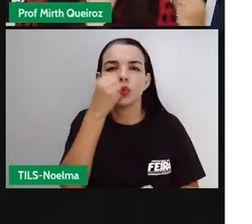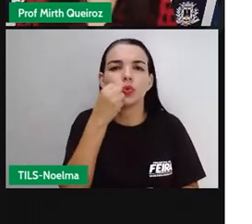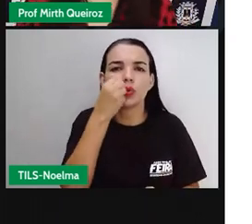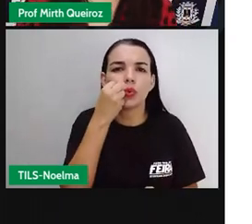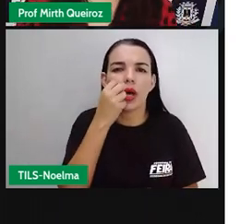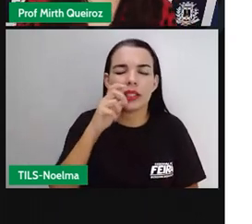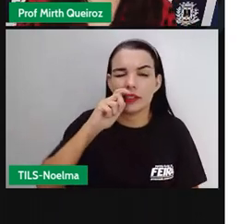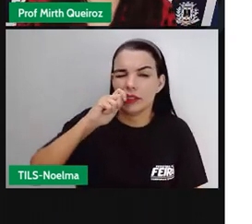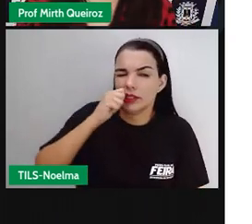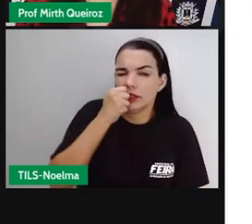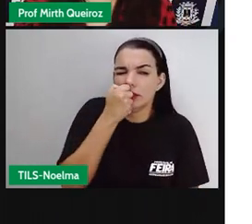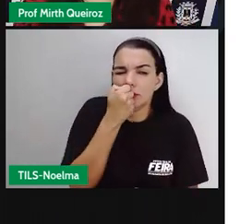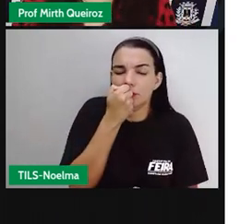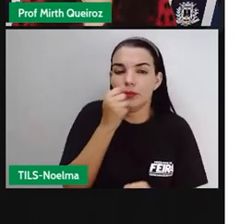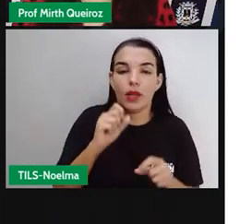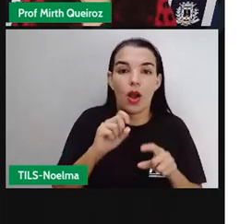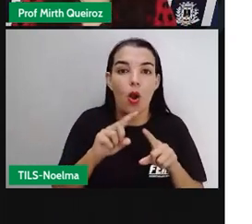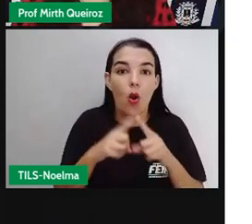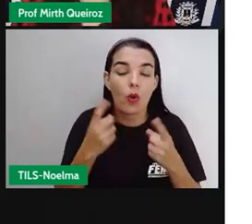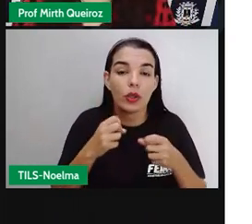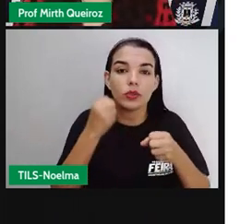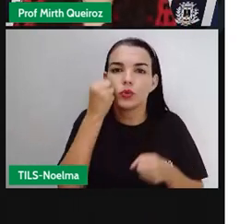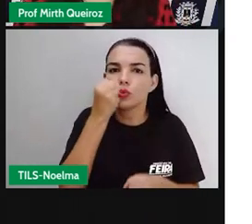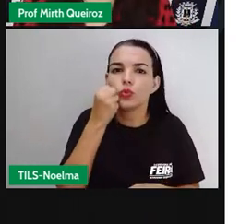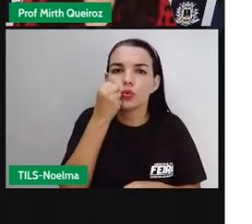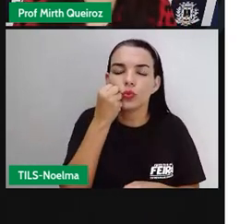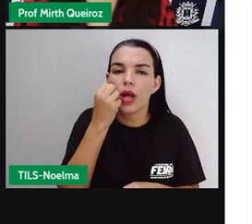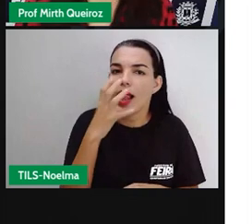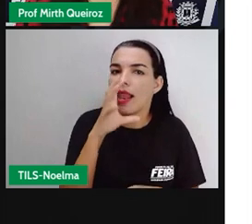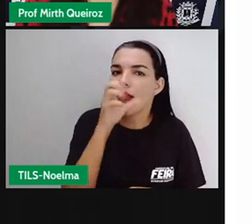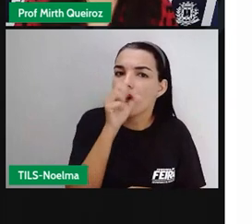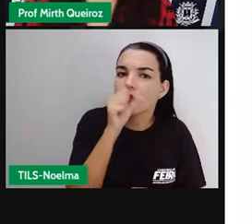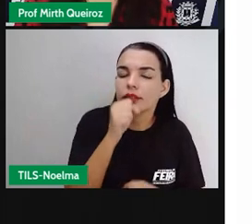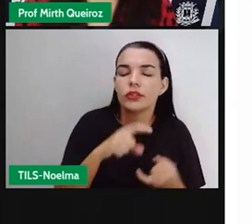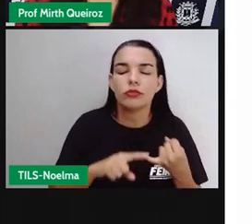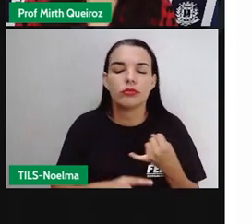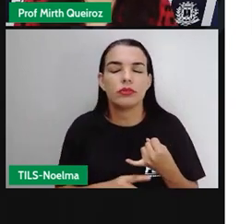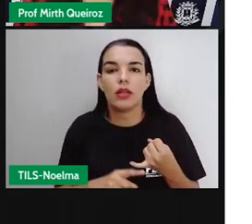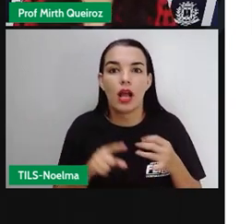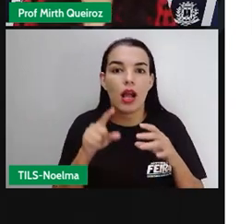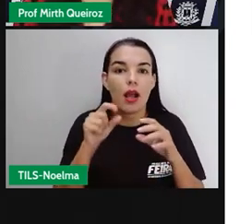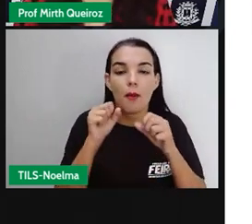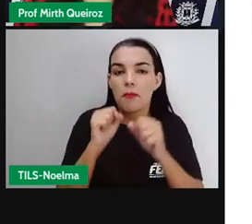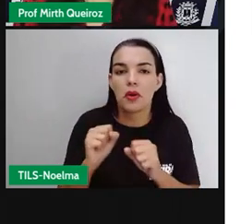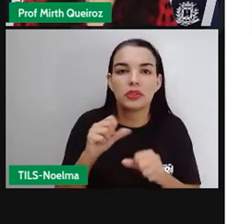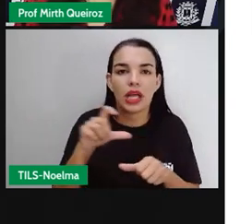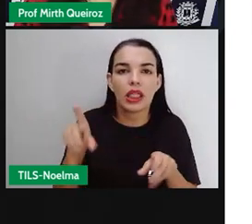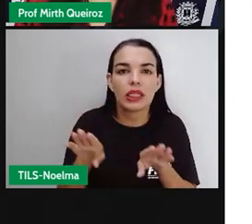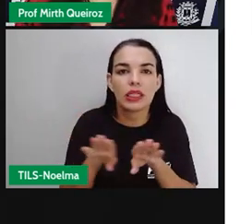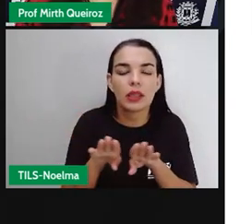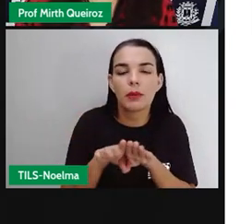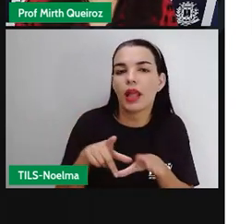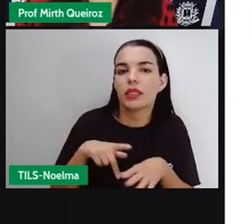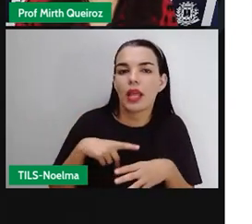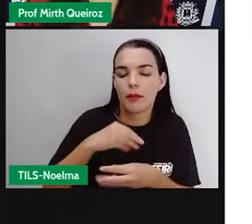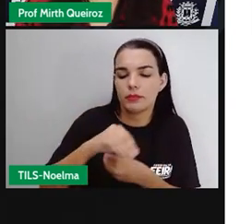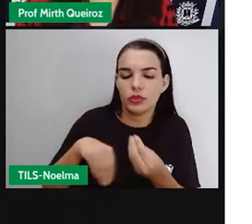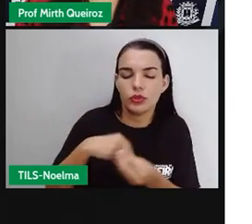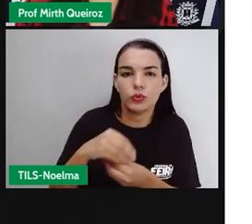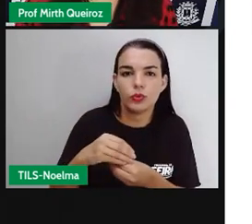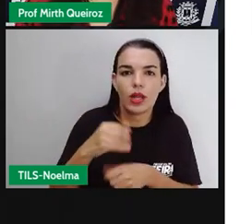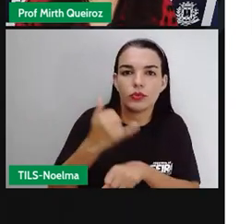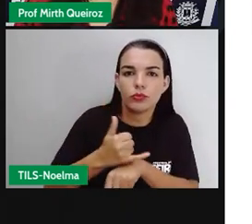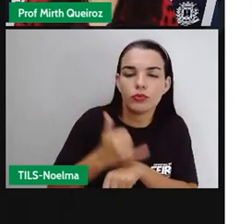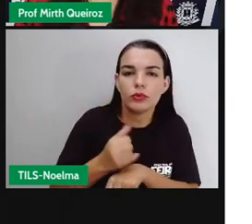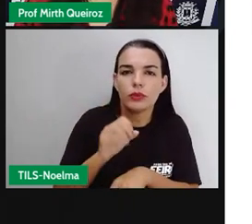um suco de cenoura, mistura de sólidos, que é o caso de arroz e feijão, e podemos ter